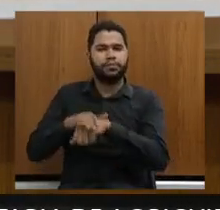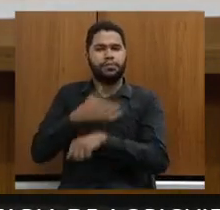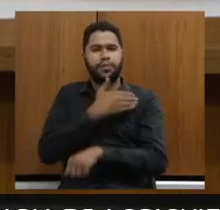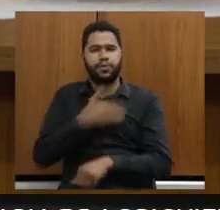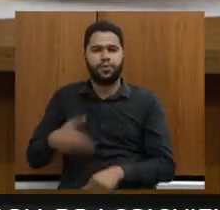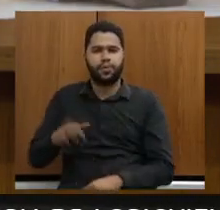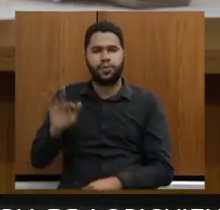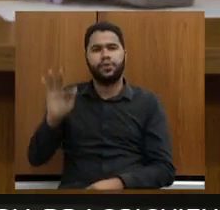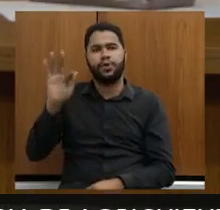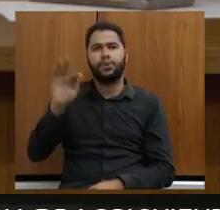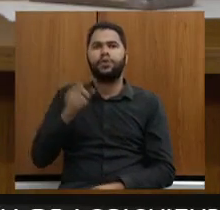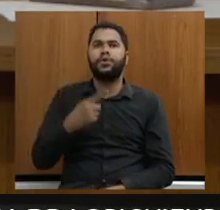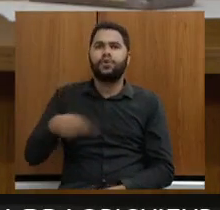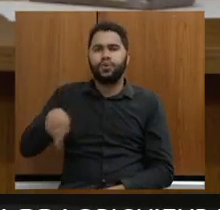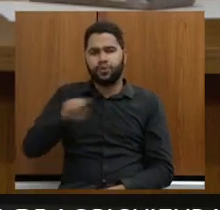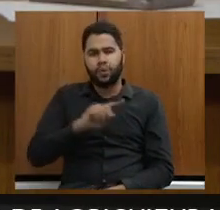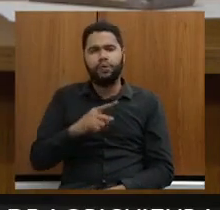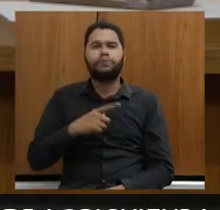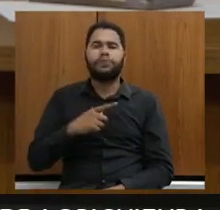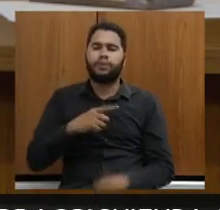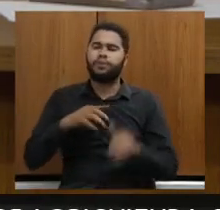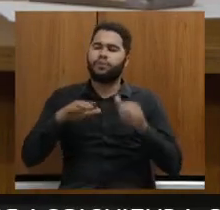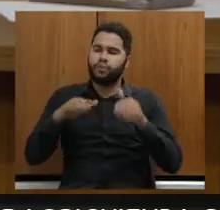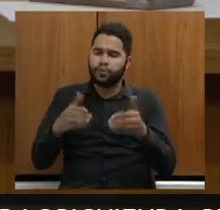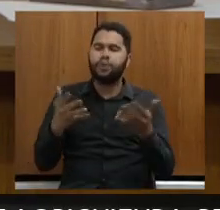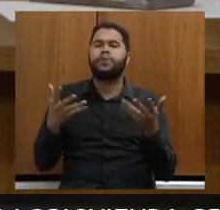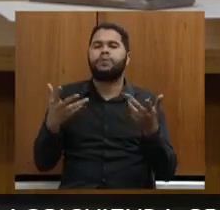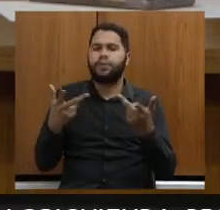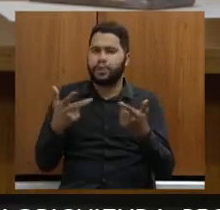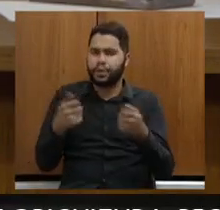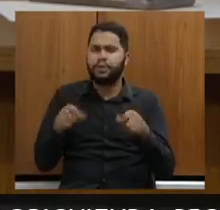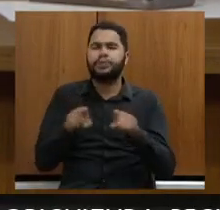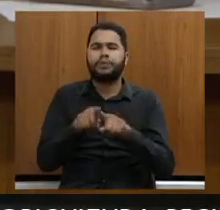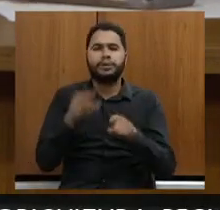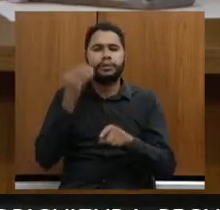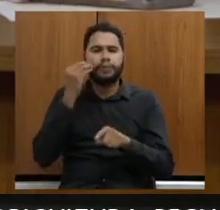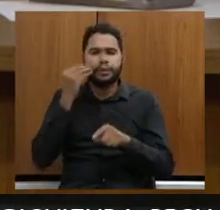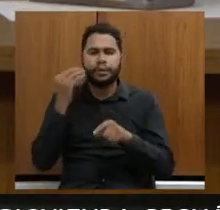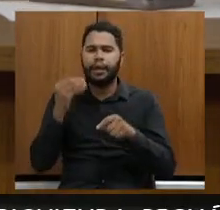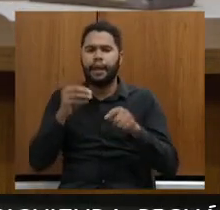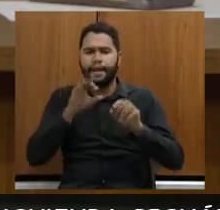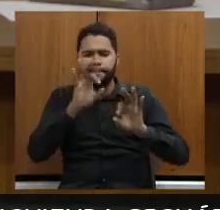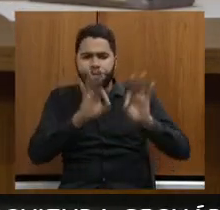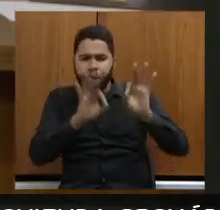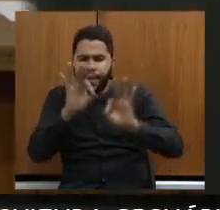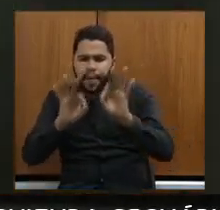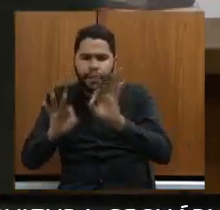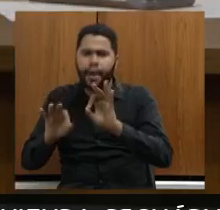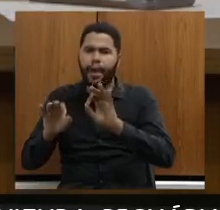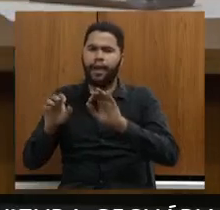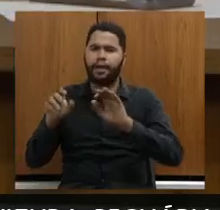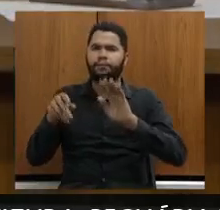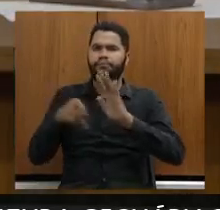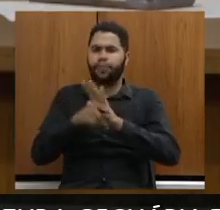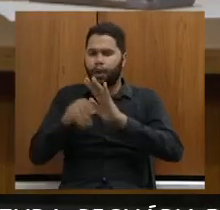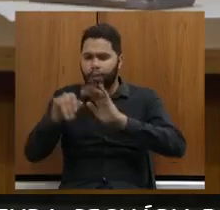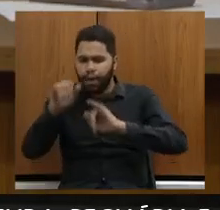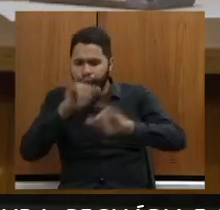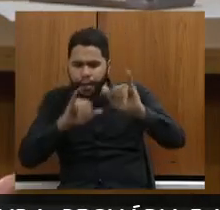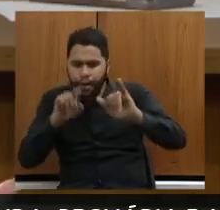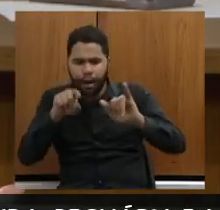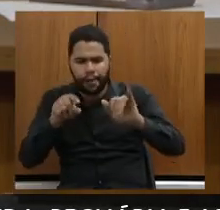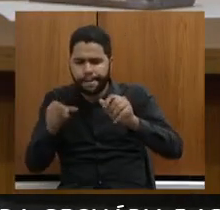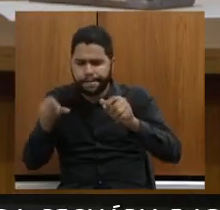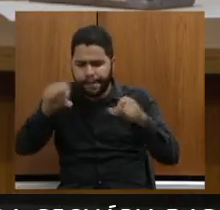queira artesanais E concordo com você que a gente tem que focar na qualidade gente tem buscado estrutural o laboratório Praça de